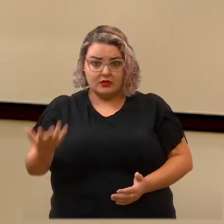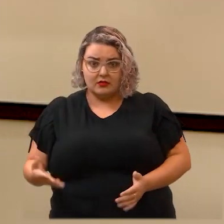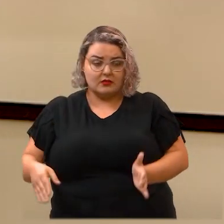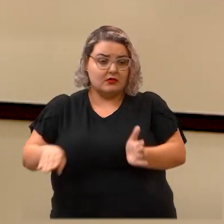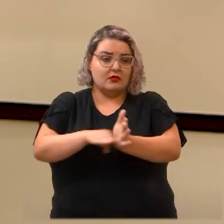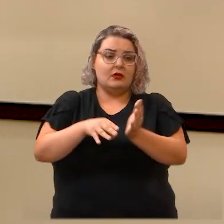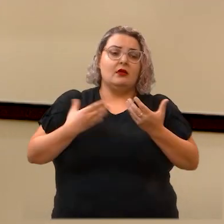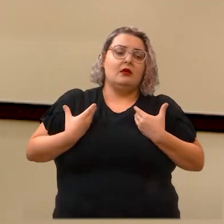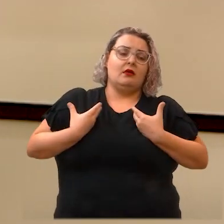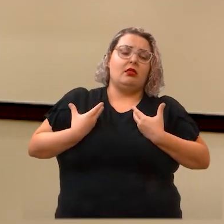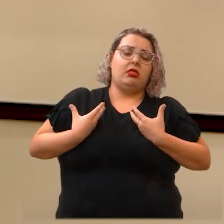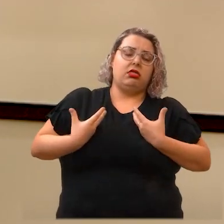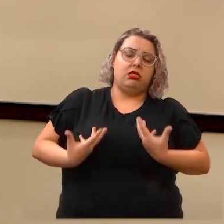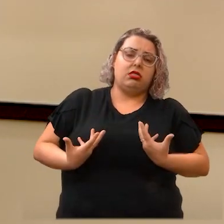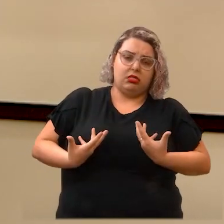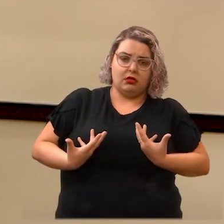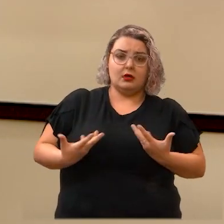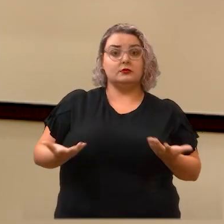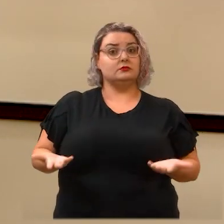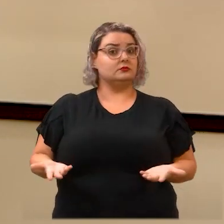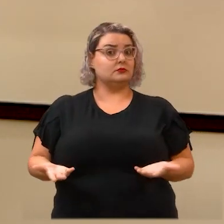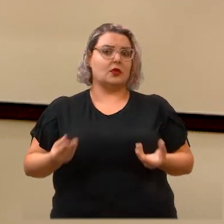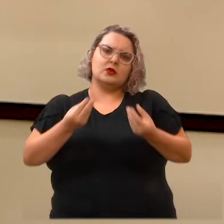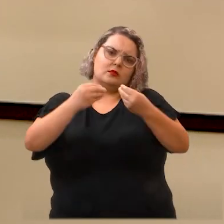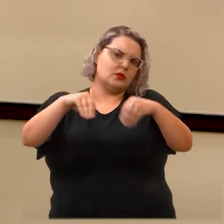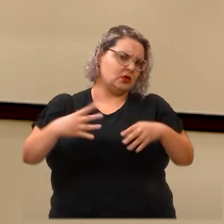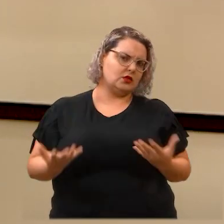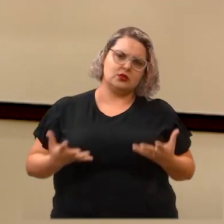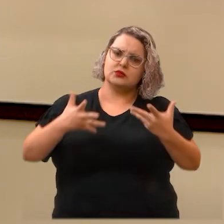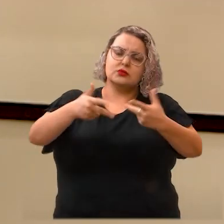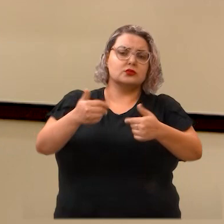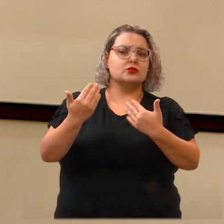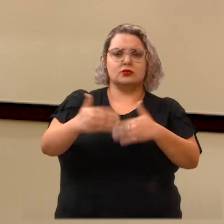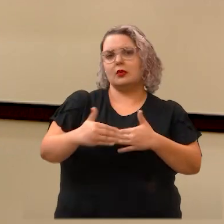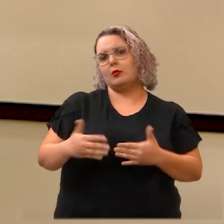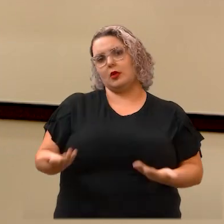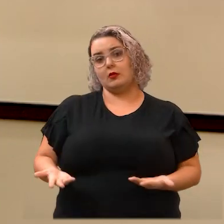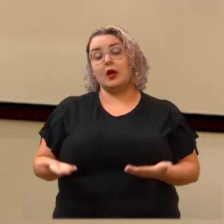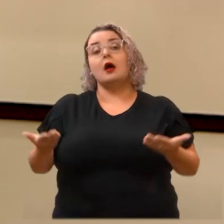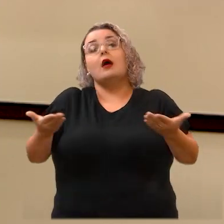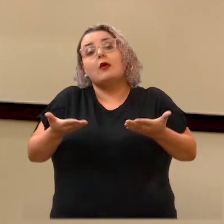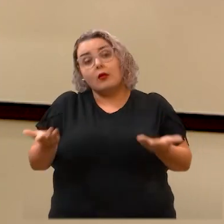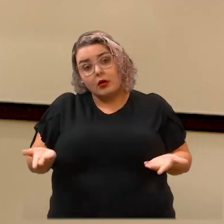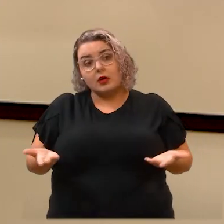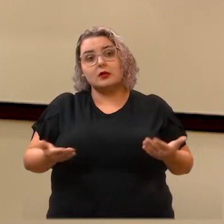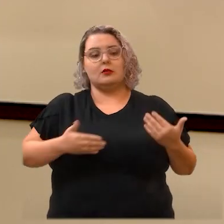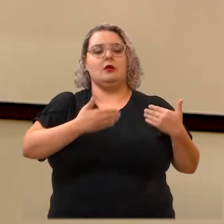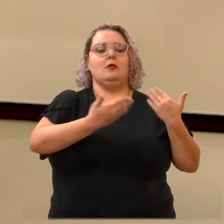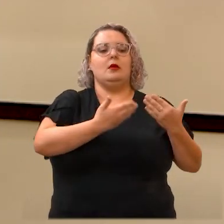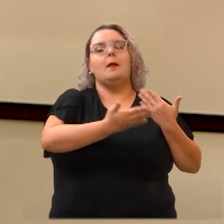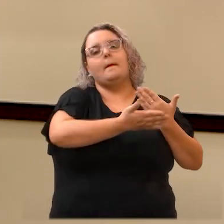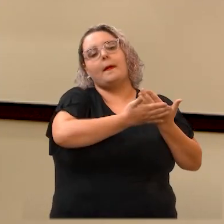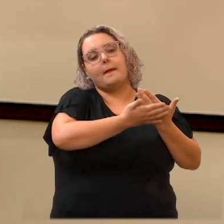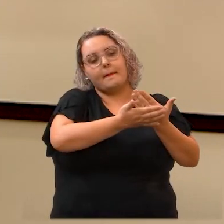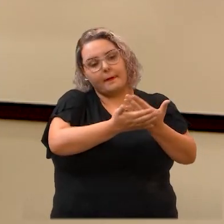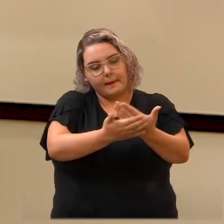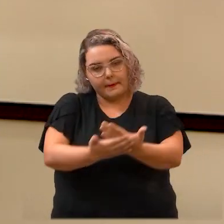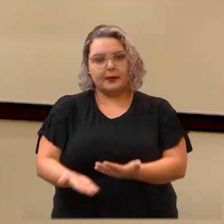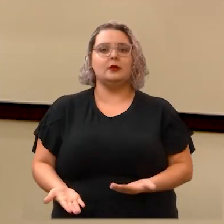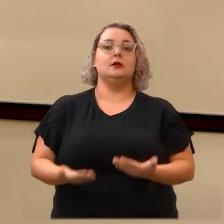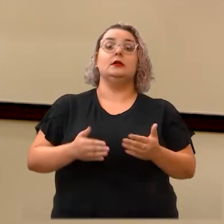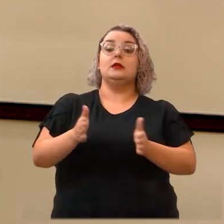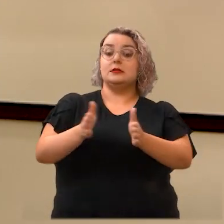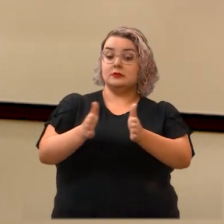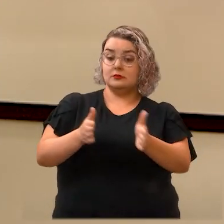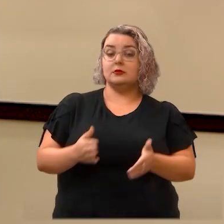você vai chegar lá esgotadíssima de cansado isso prejudica totalmente na prova agora se você já vem estudando com uma certa